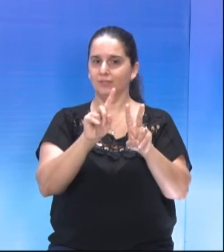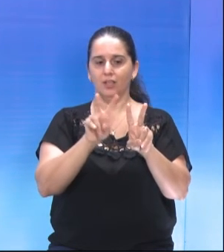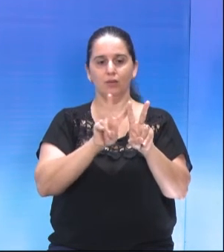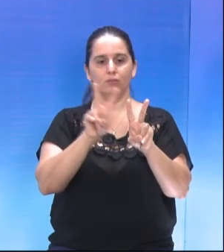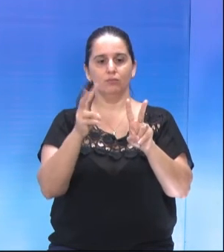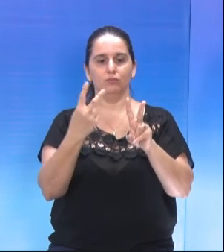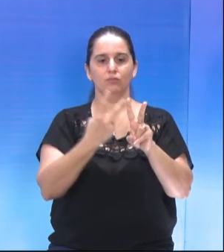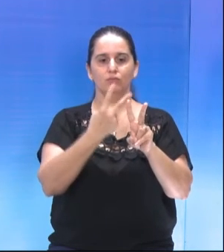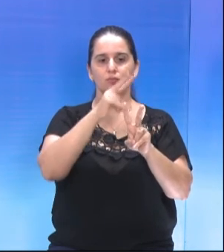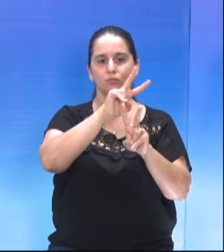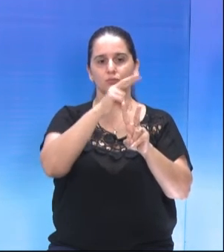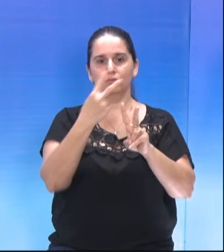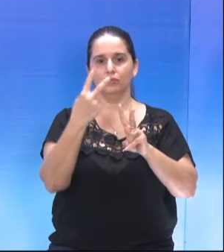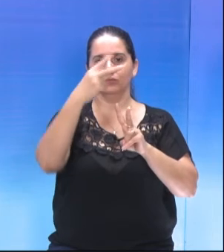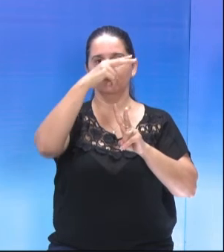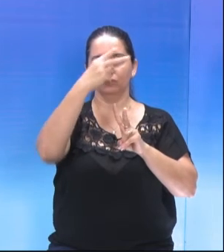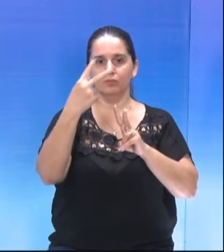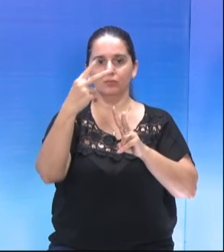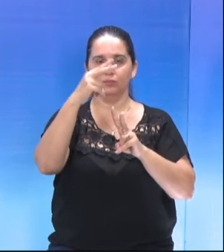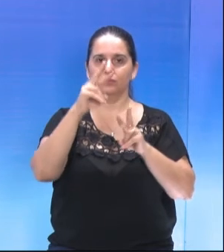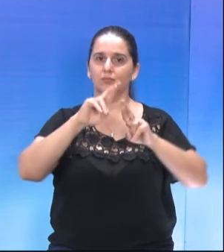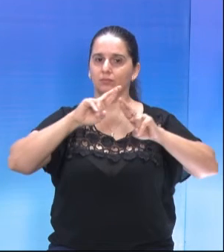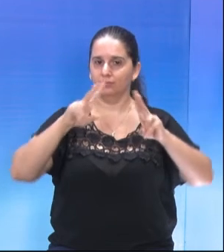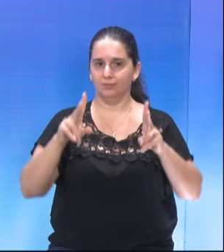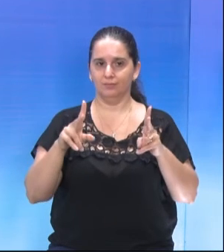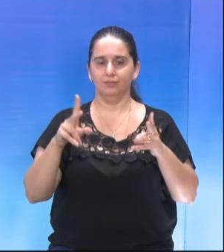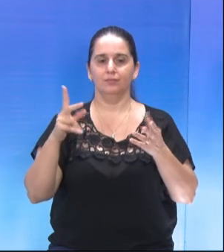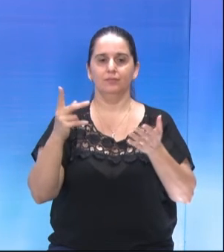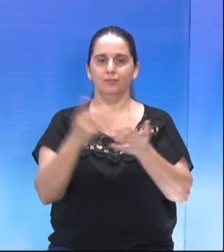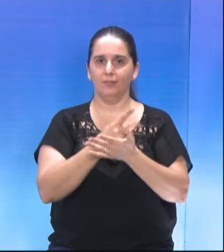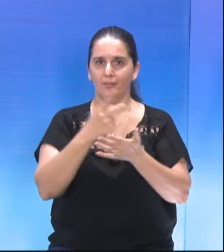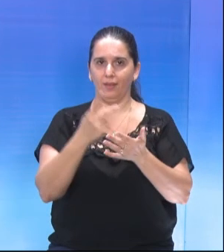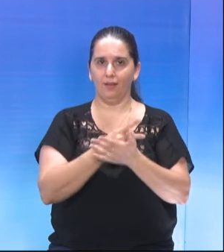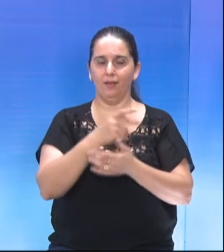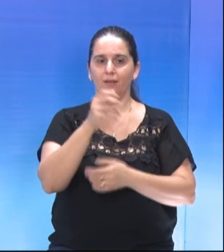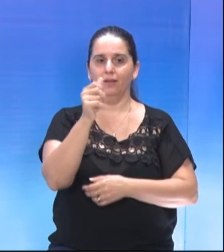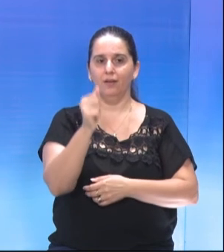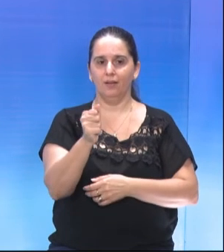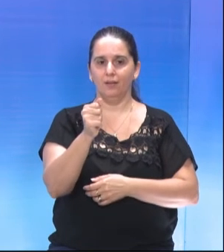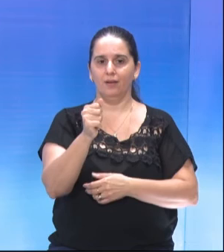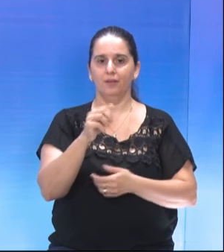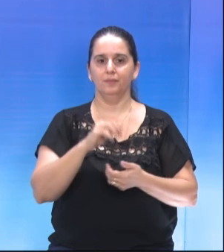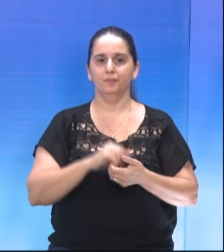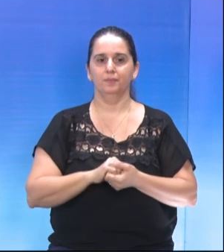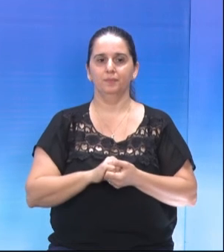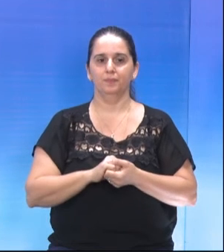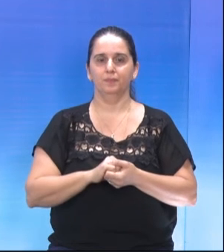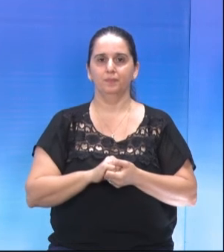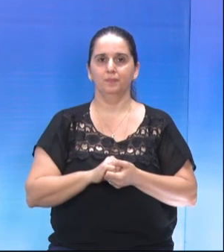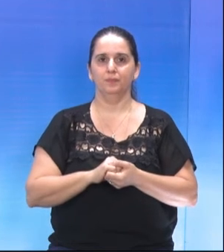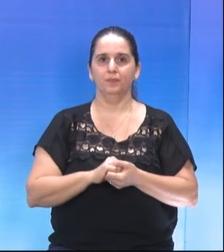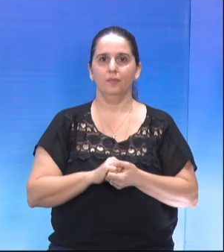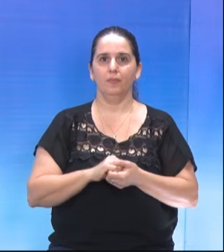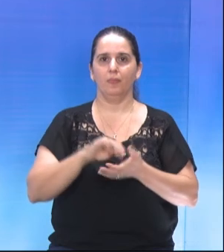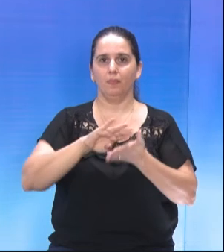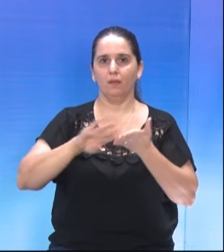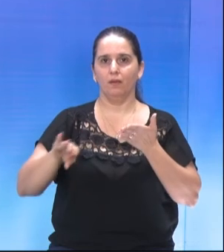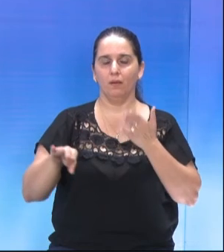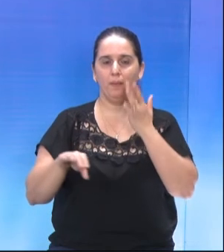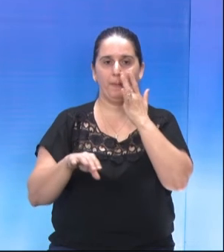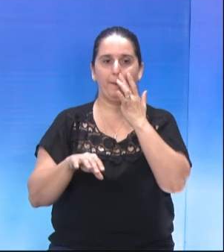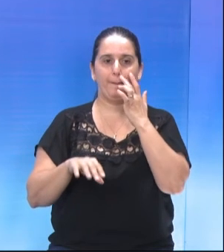disposição. E aqui a gente observa que não há essa questão. Então, portanto, eu já poderia eliminar essa